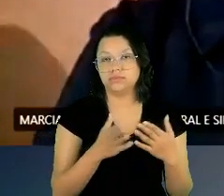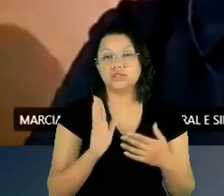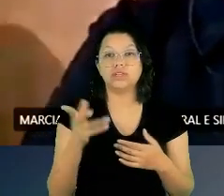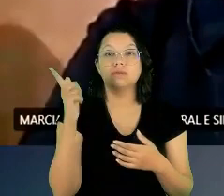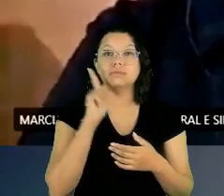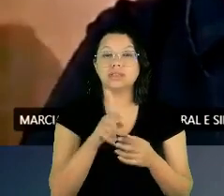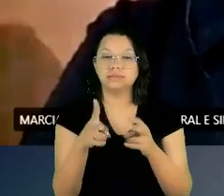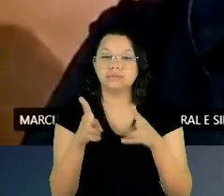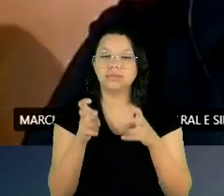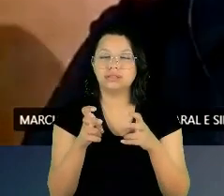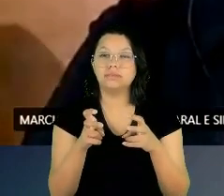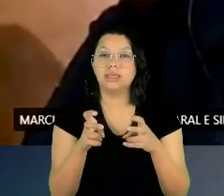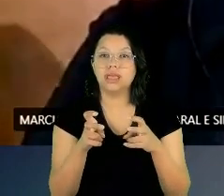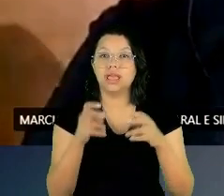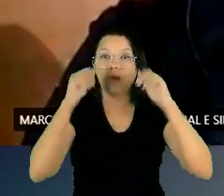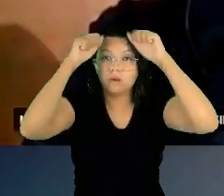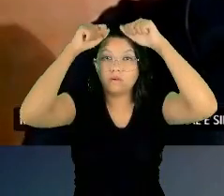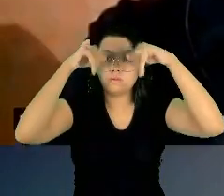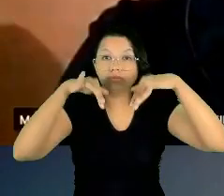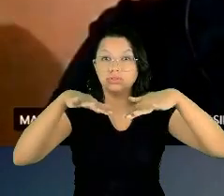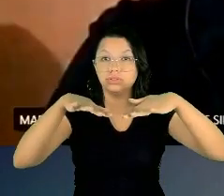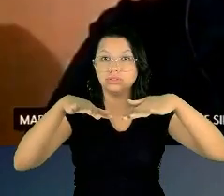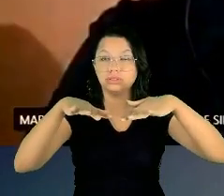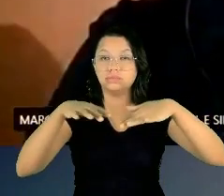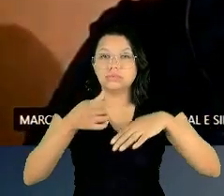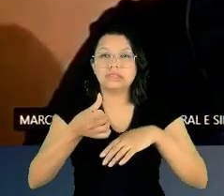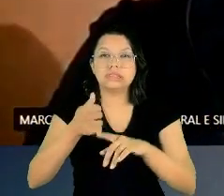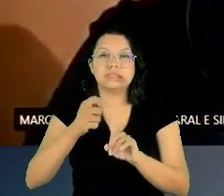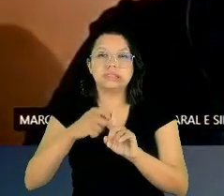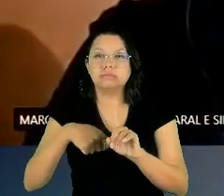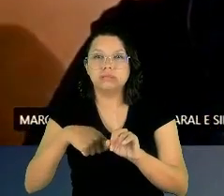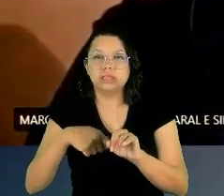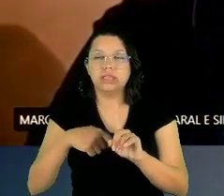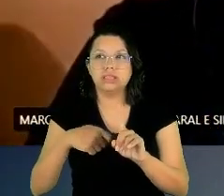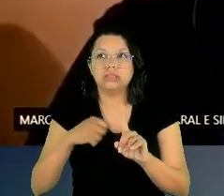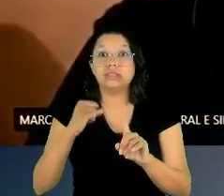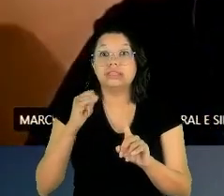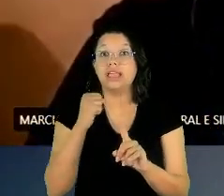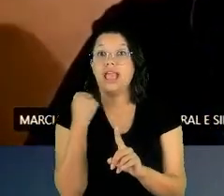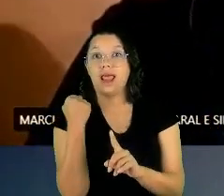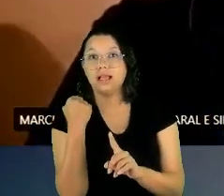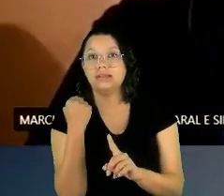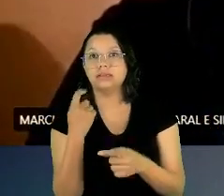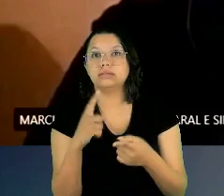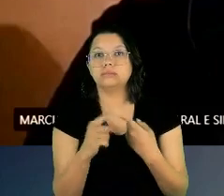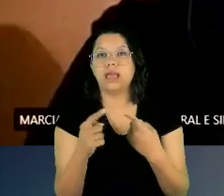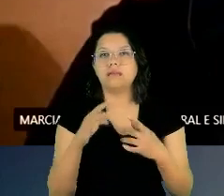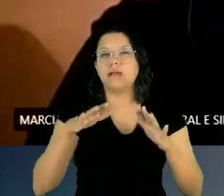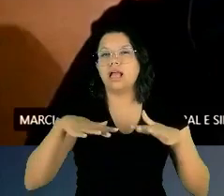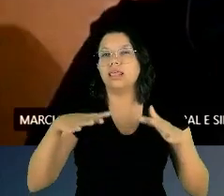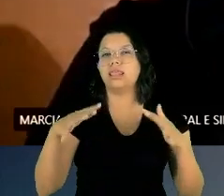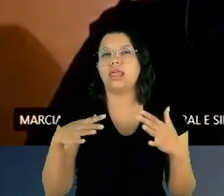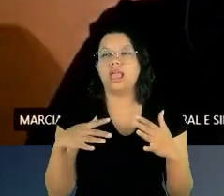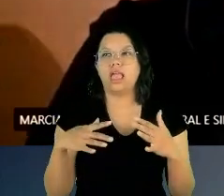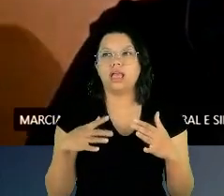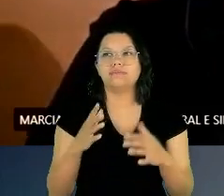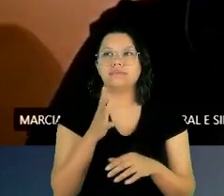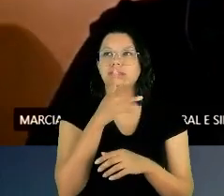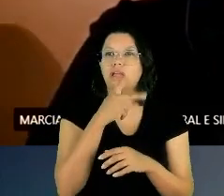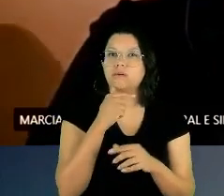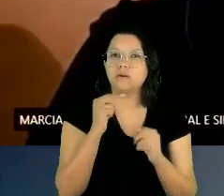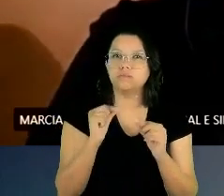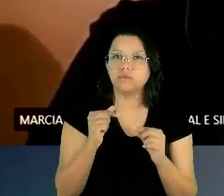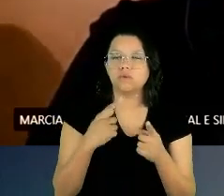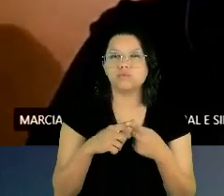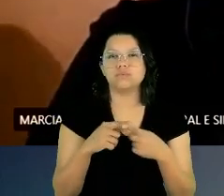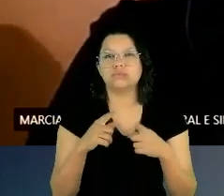aos 6 meses de idade já, por conta da gravidade, né? Quadros mais leves vai demorando para a gente fechar